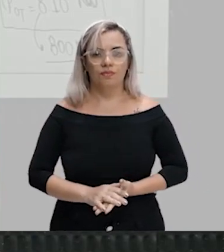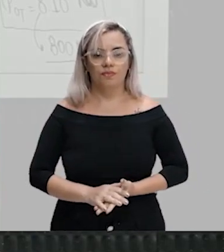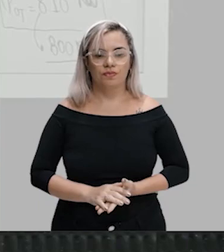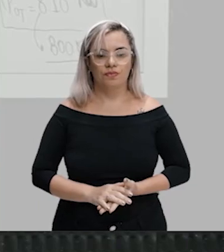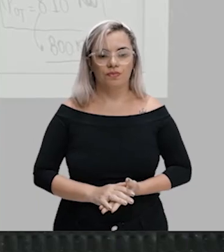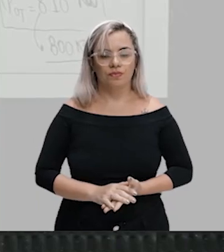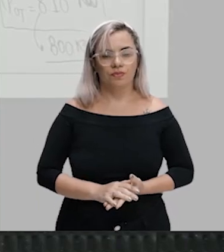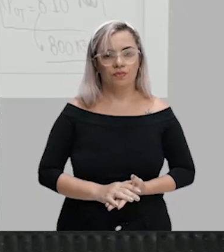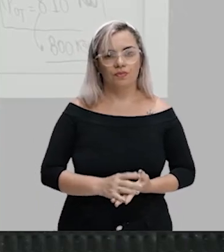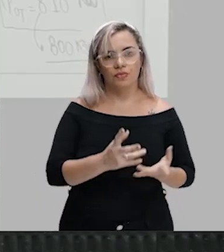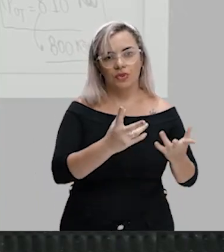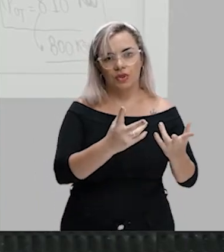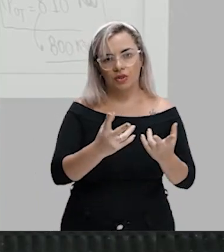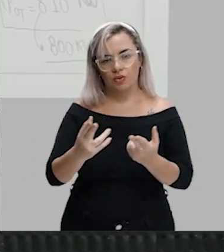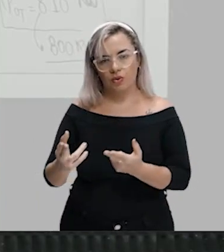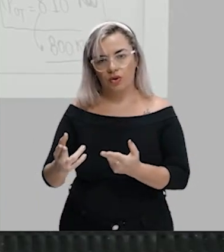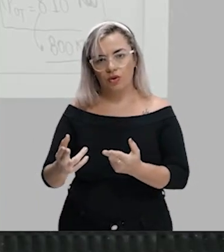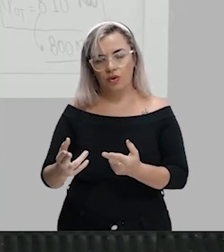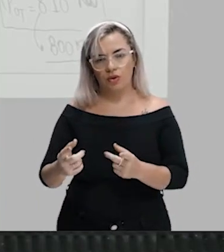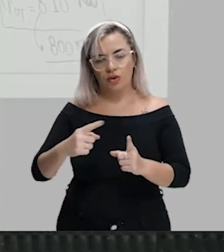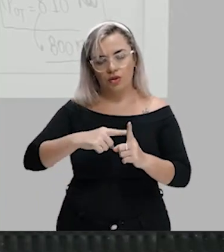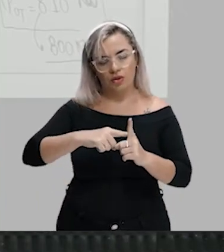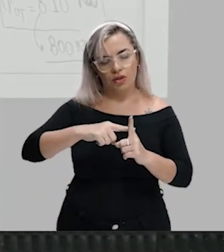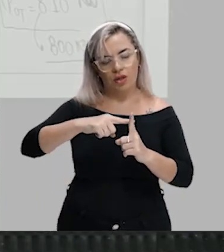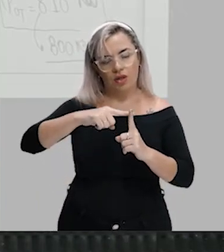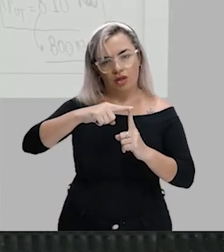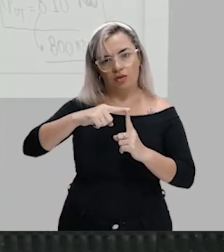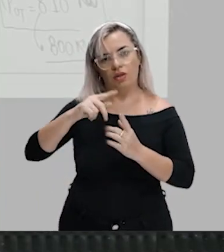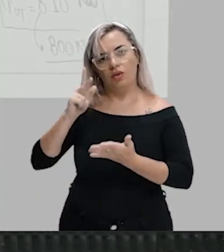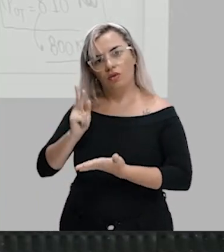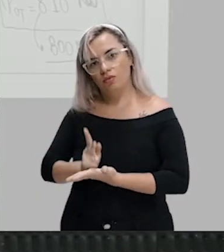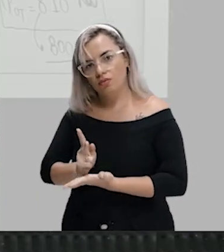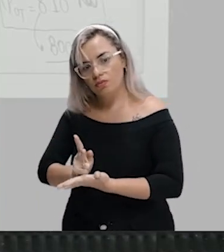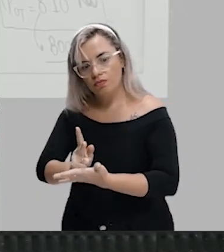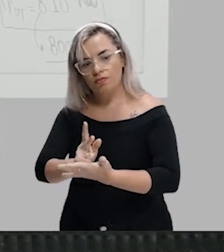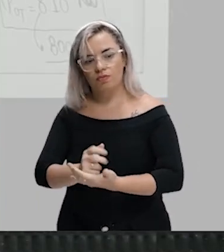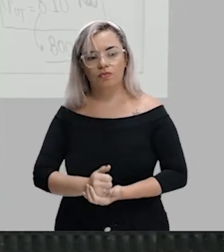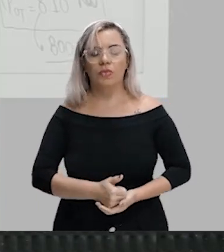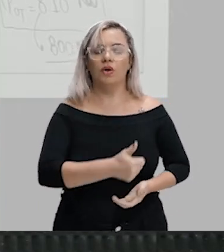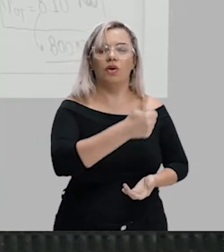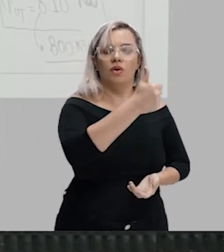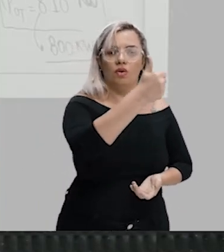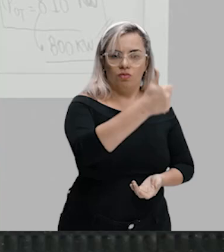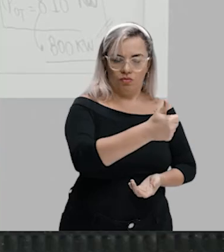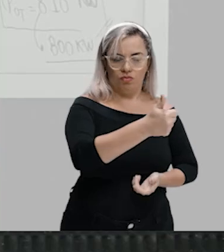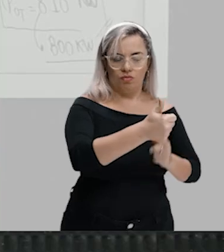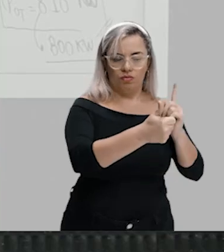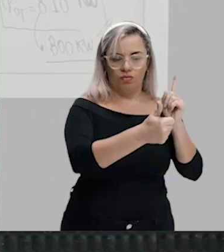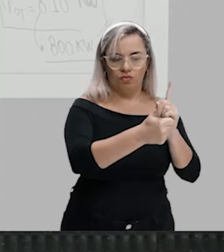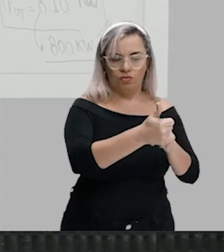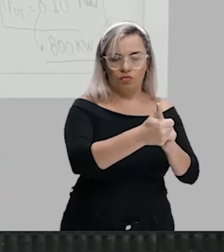isotérmico igual temperatura. Temperatura constante. Então, a 1 ela é